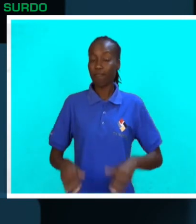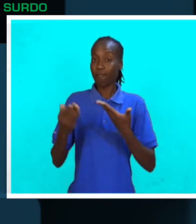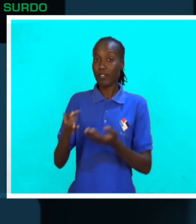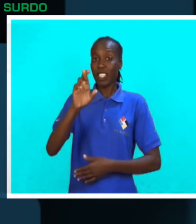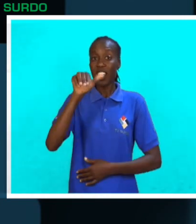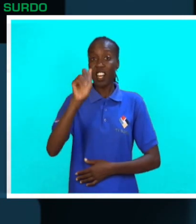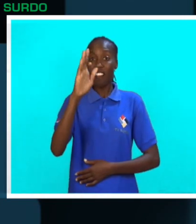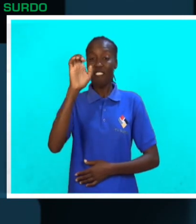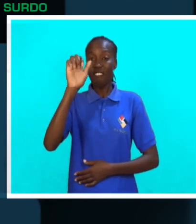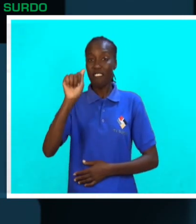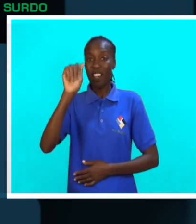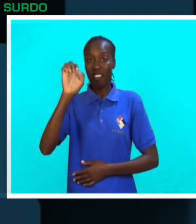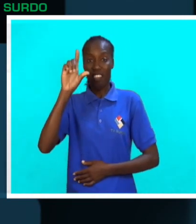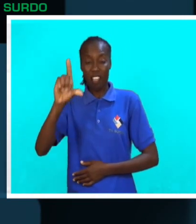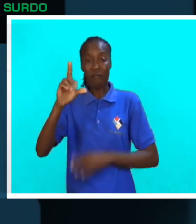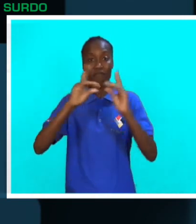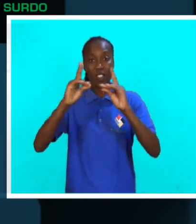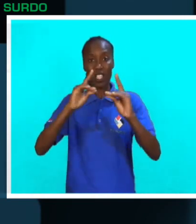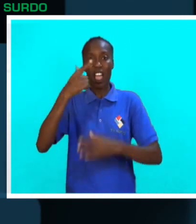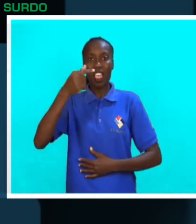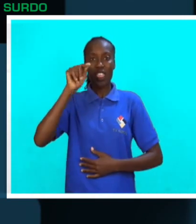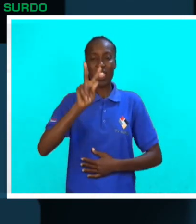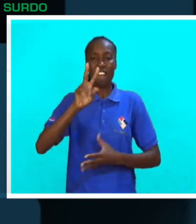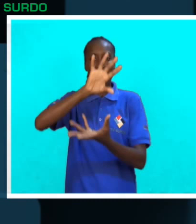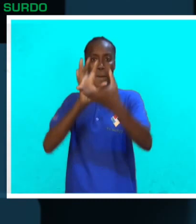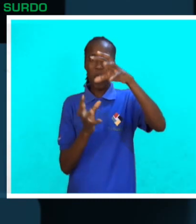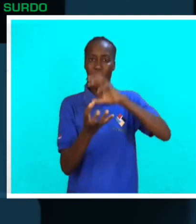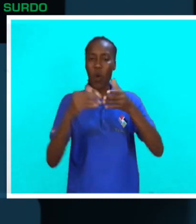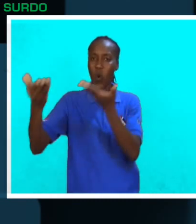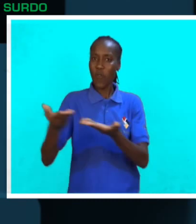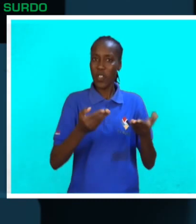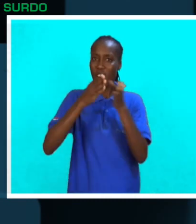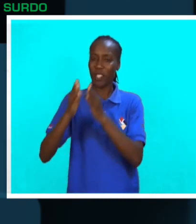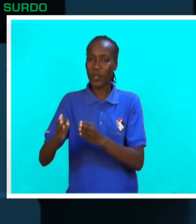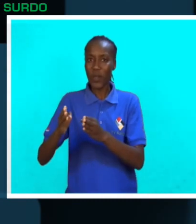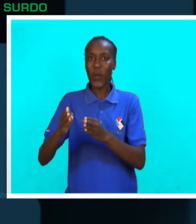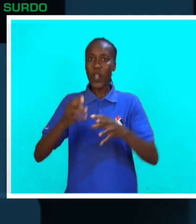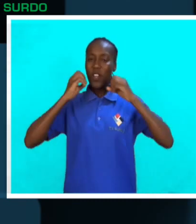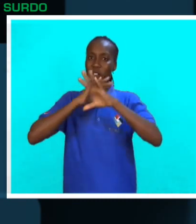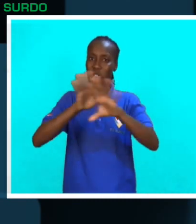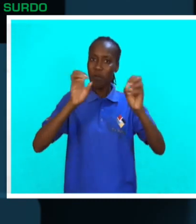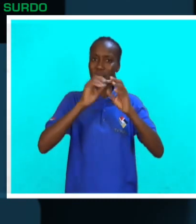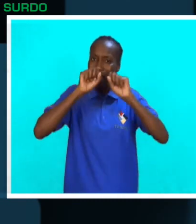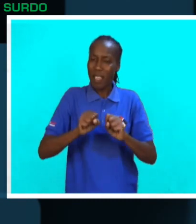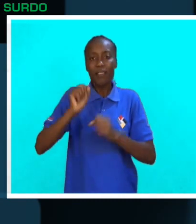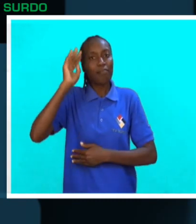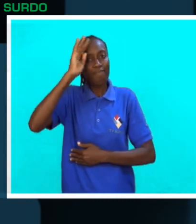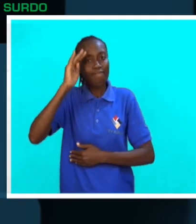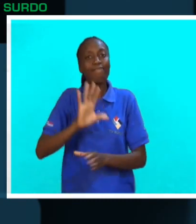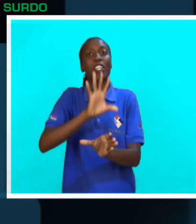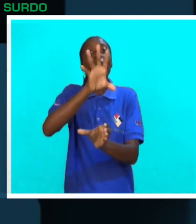Rafael Chicano, diretor de informação da TV Miramar, convida os órgãos de informação a